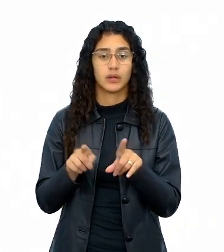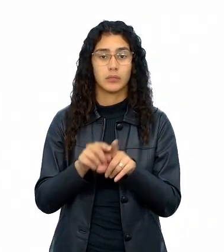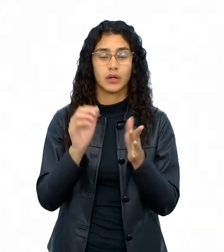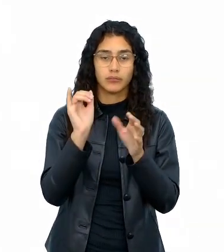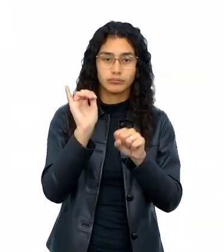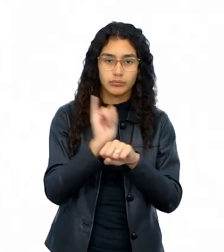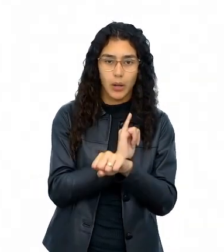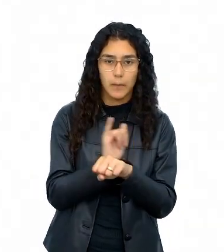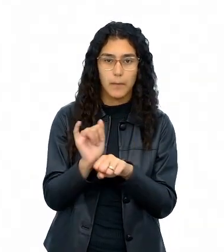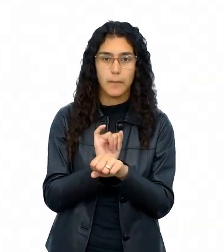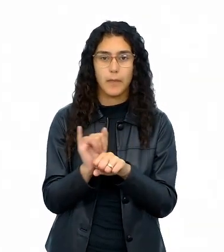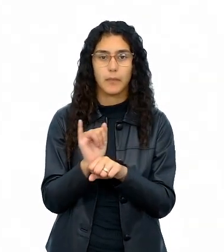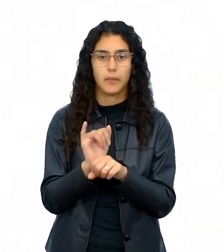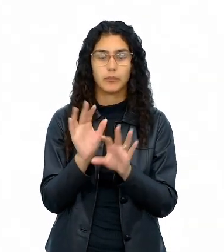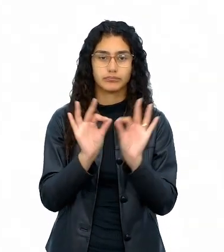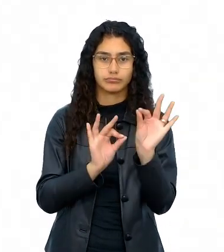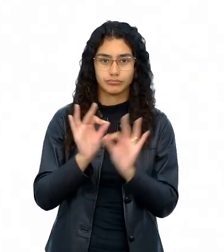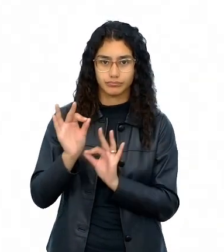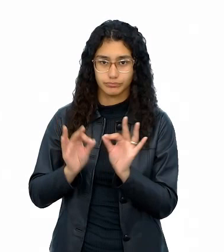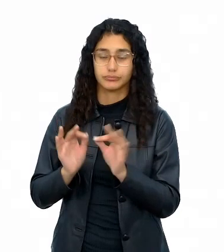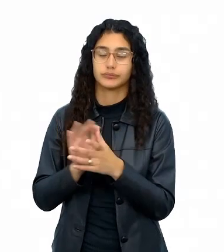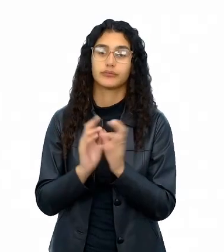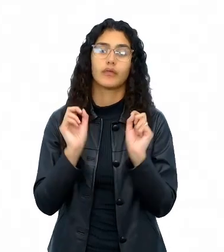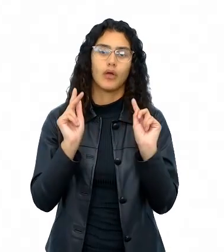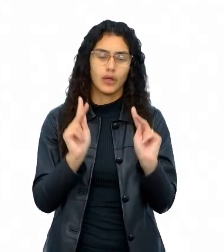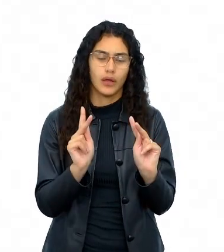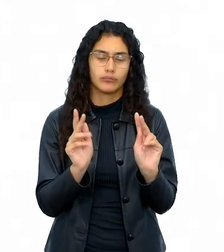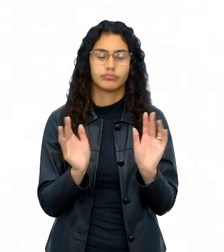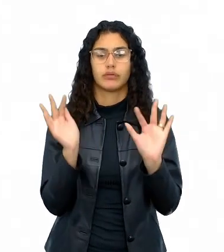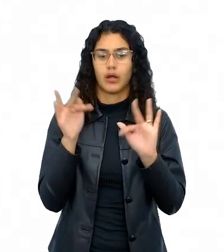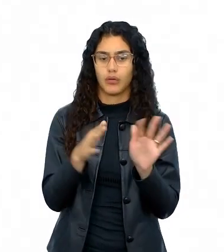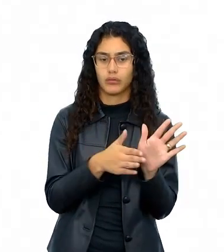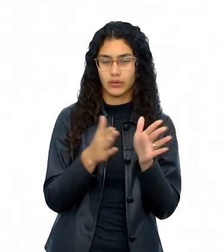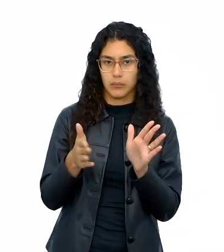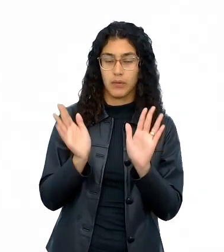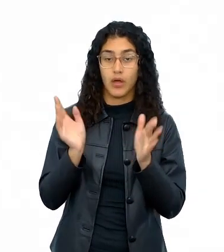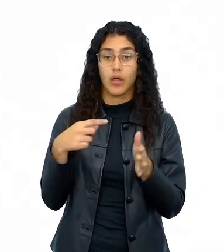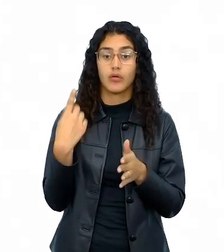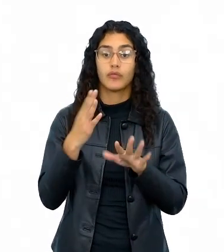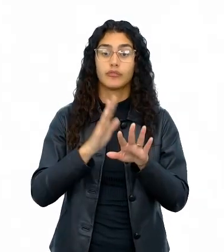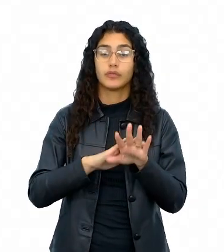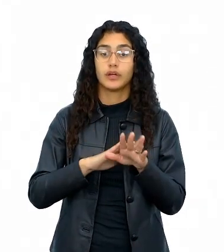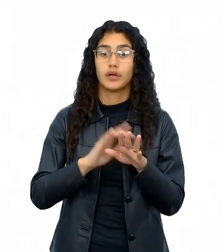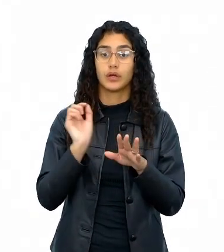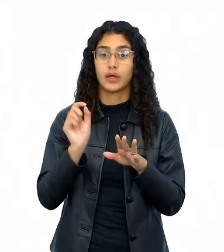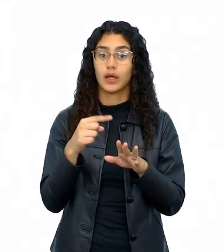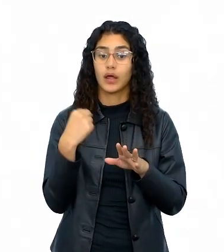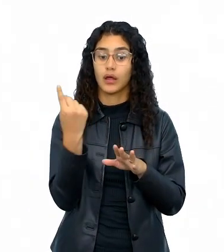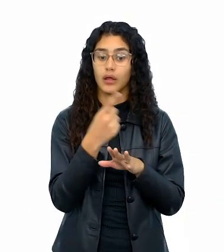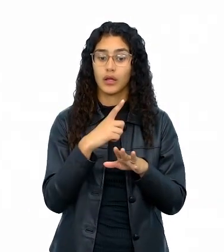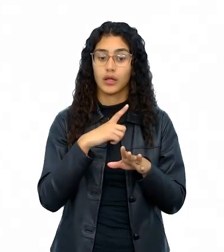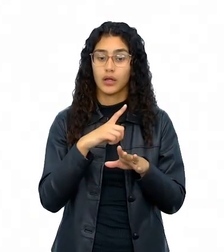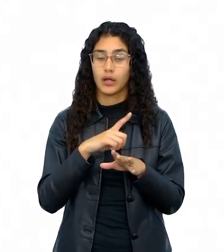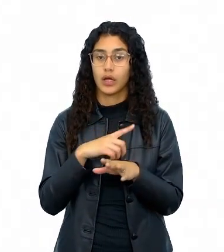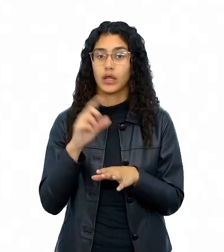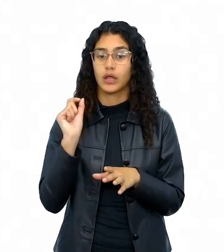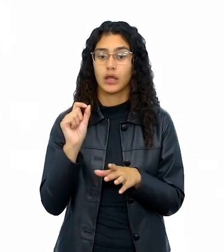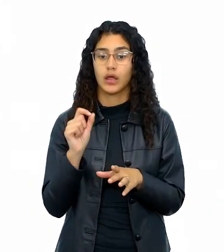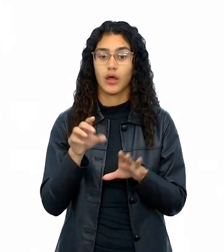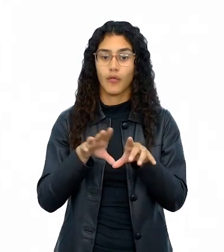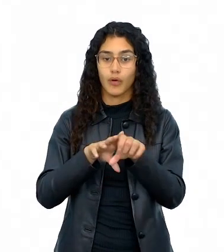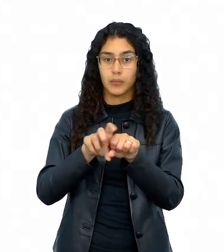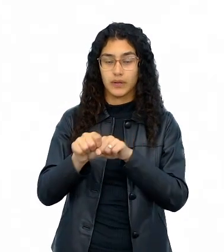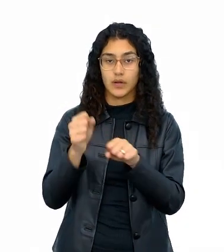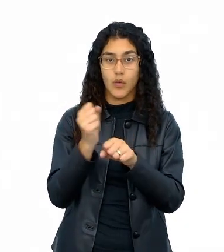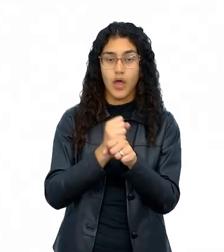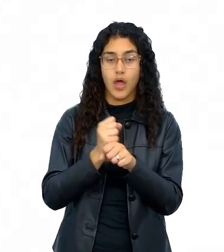do planejamento. Tá, terminou a etapa. Agora nós vamos fazer a nossa aqui, que é a formação